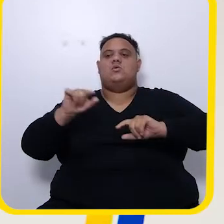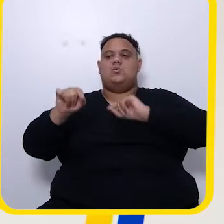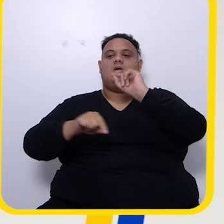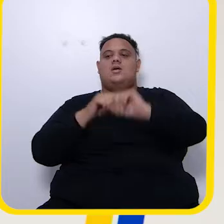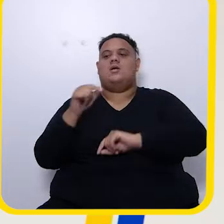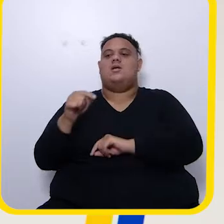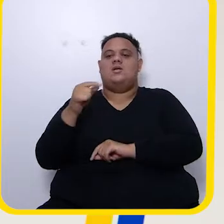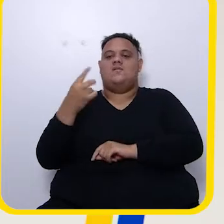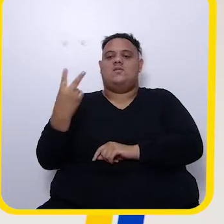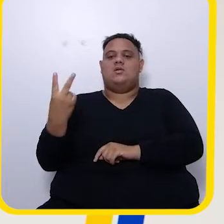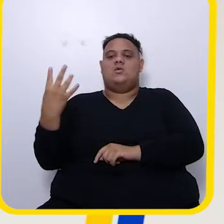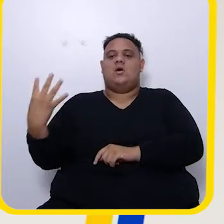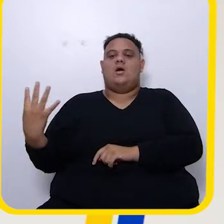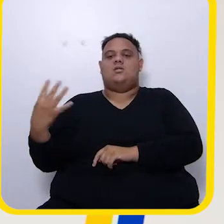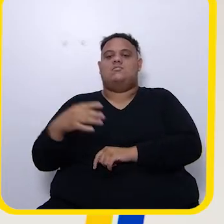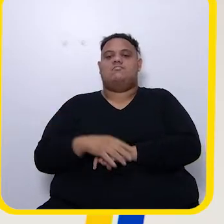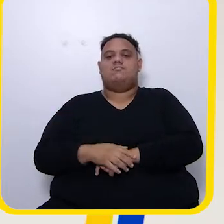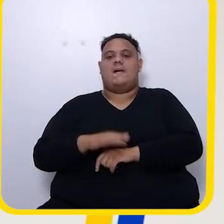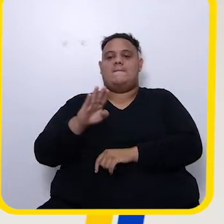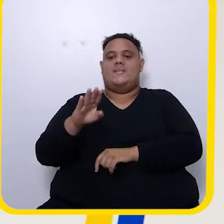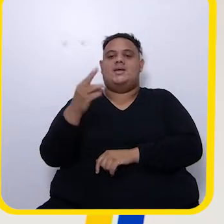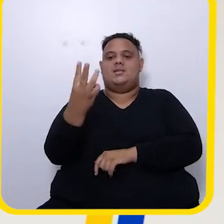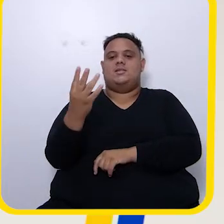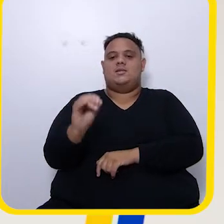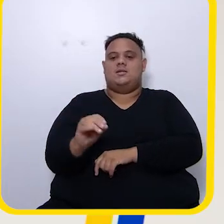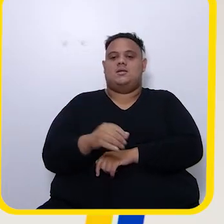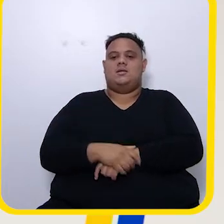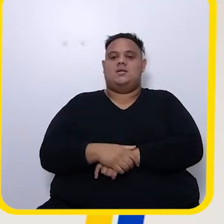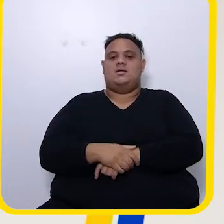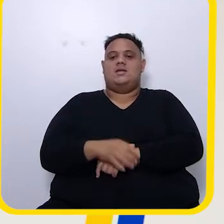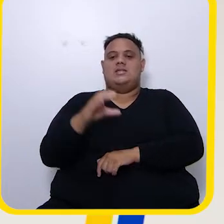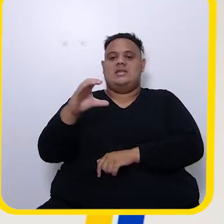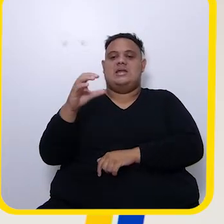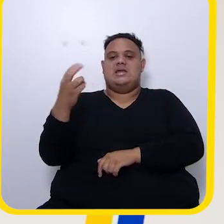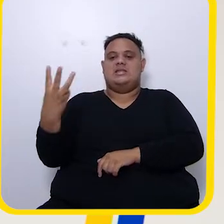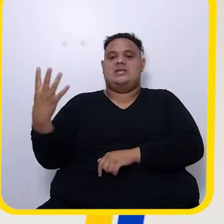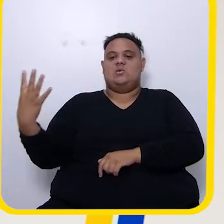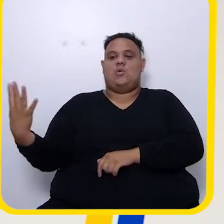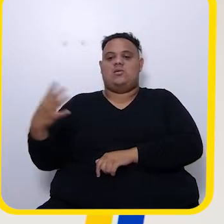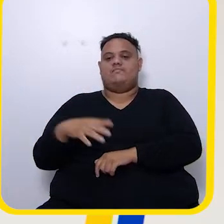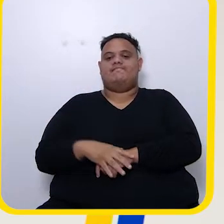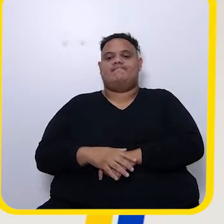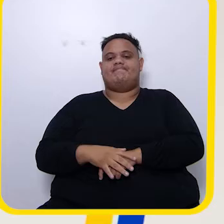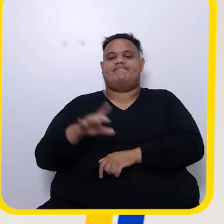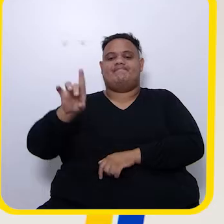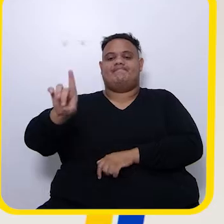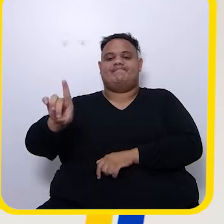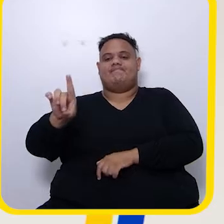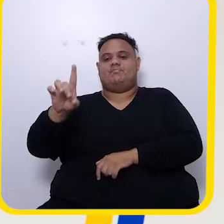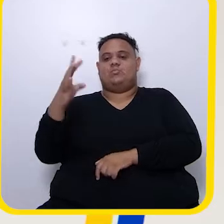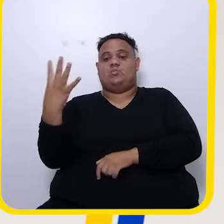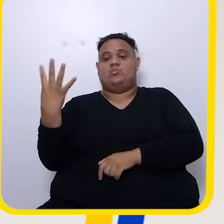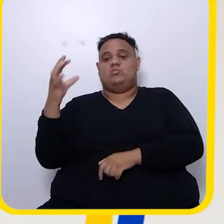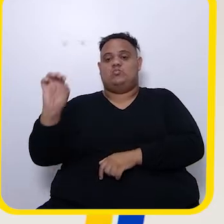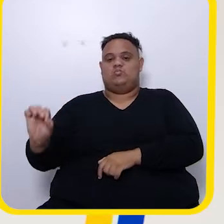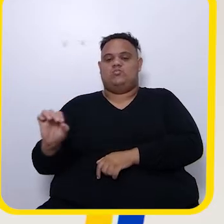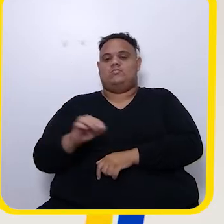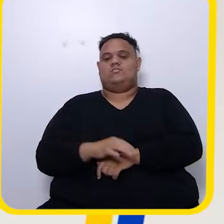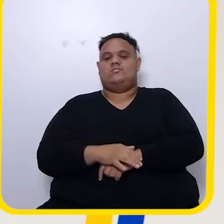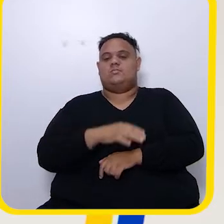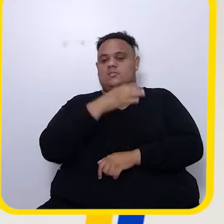letra A, 24; letra B, 30; letra C, 34; ou letra D,